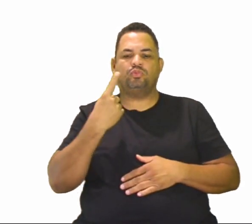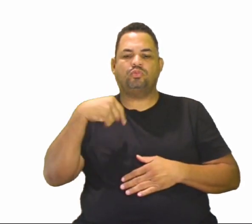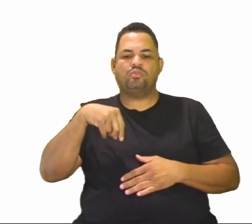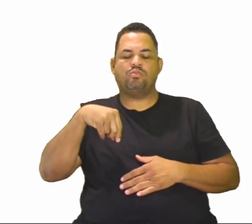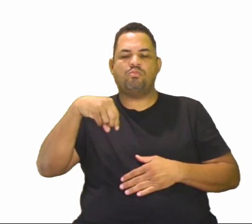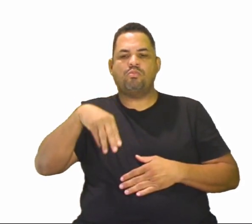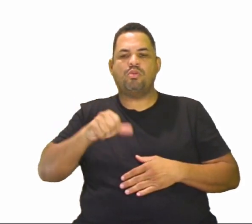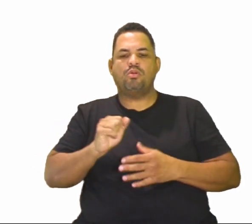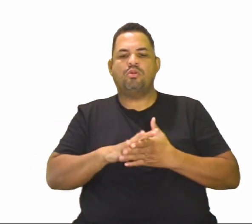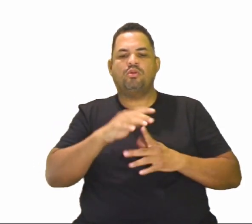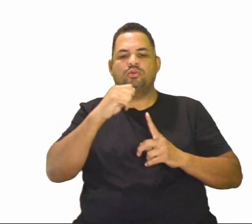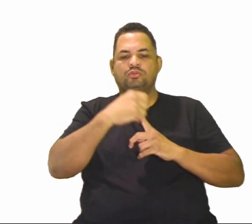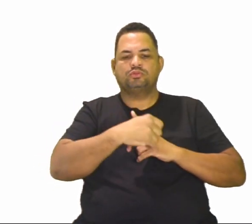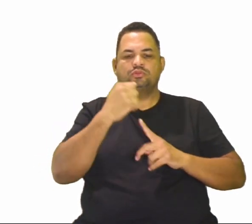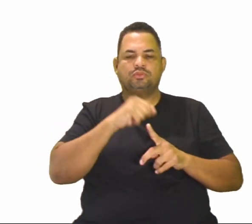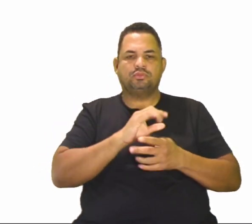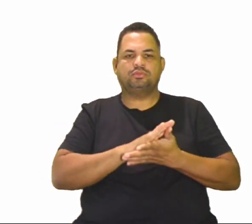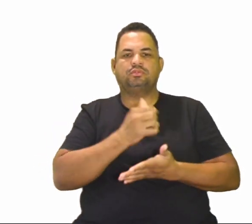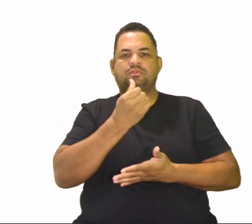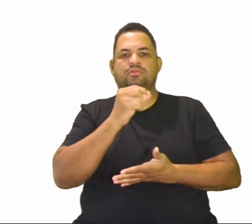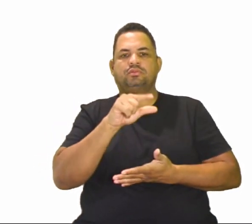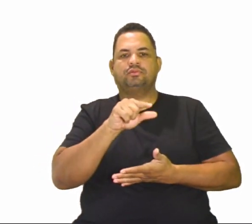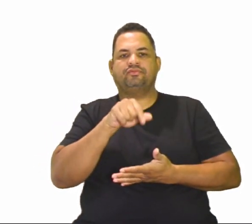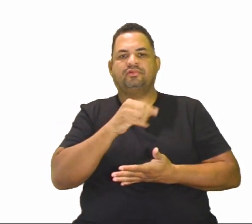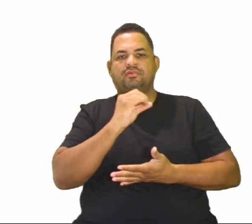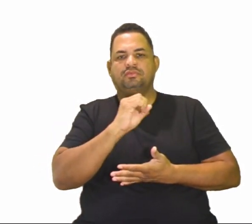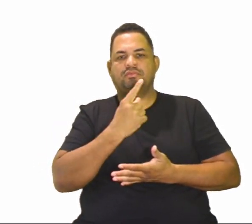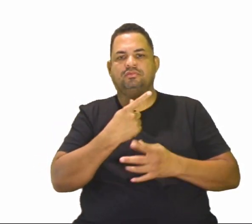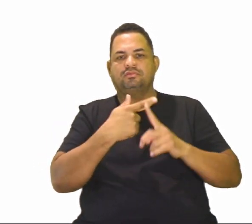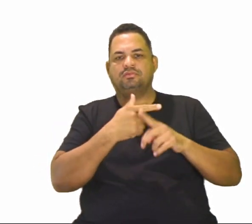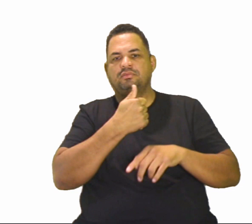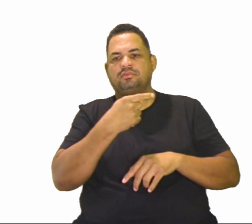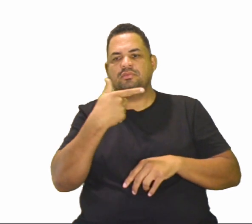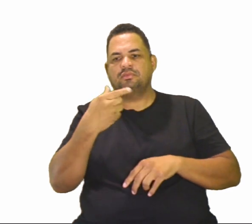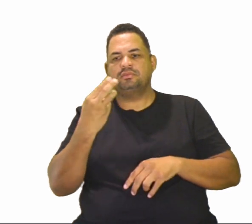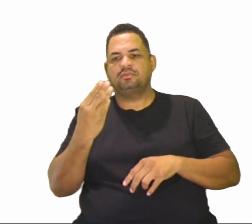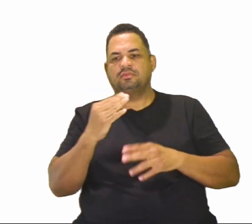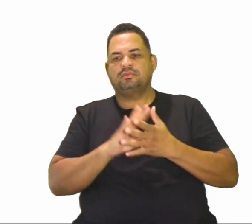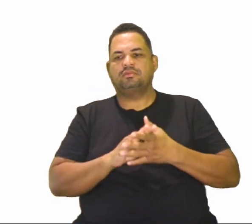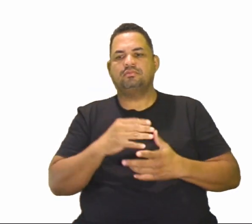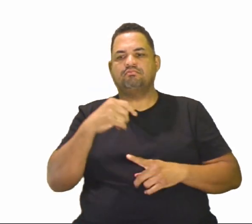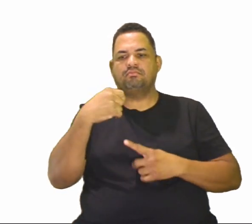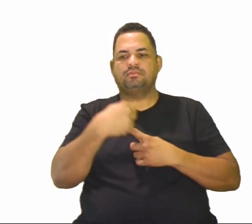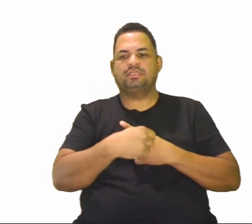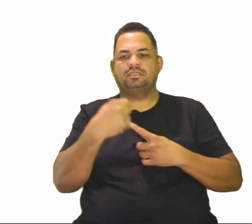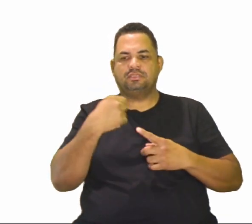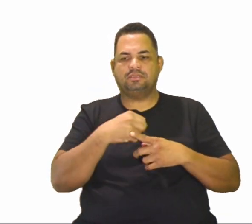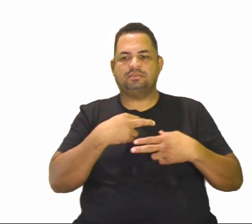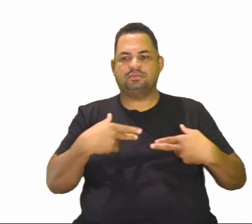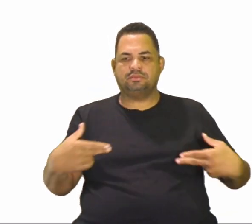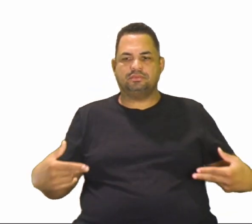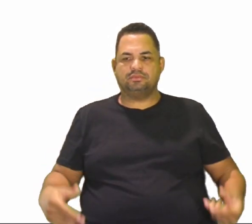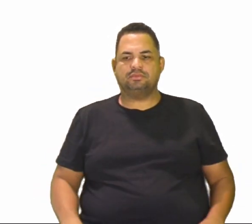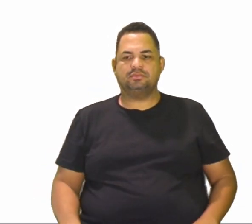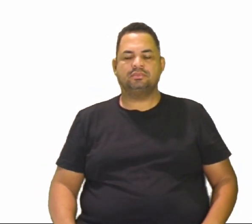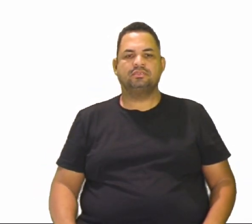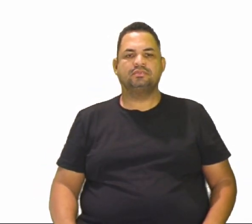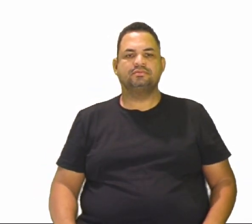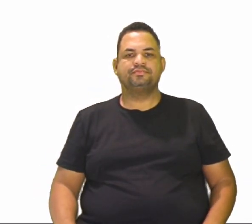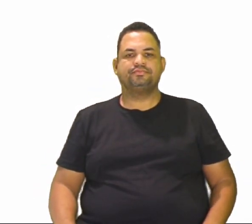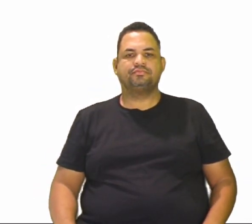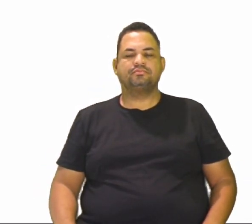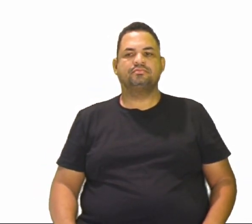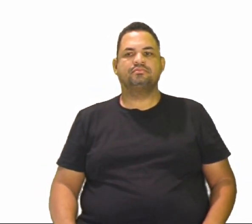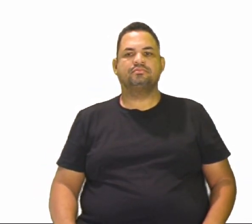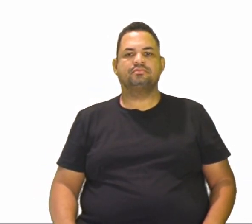banana, 6,02 vezes 10 elevado a 23 bananas, tá bom? Então, são